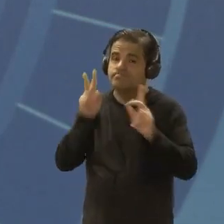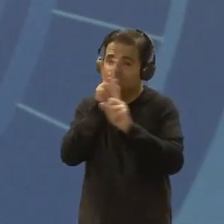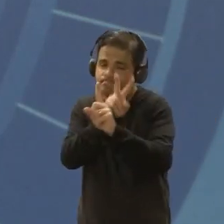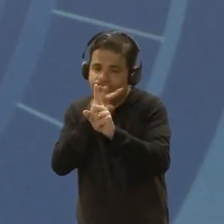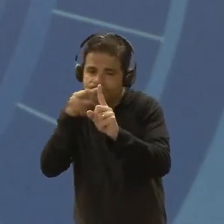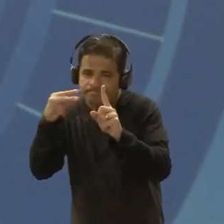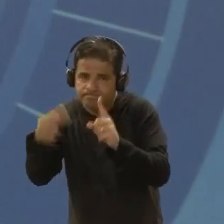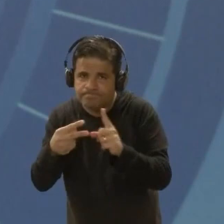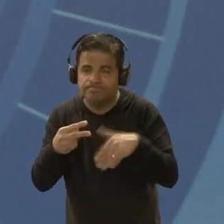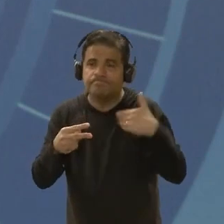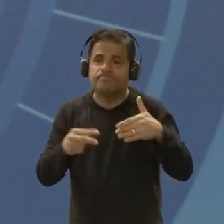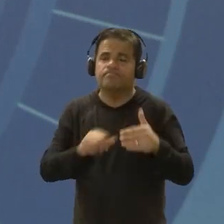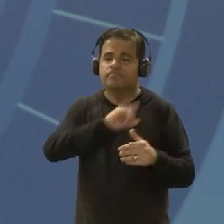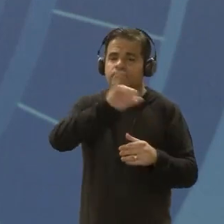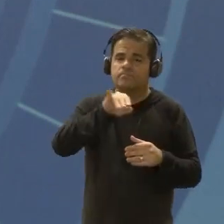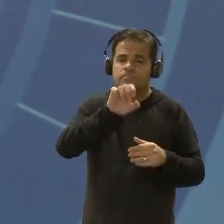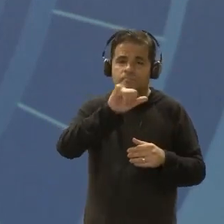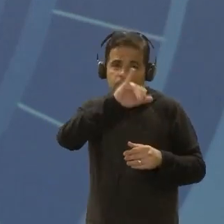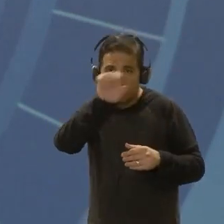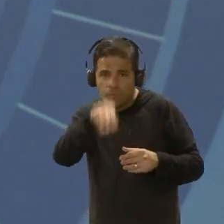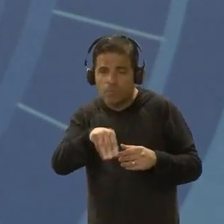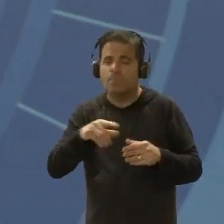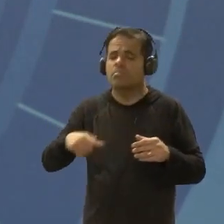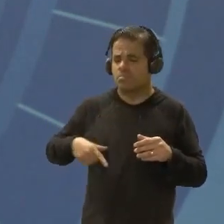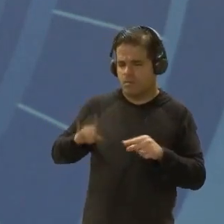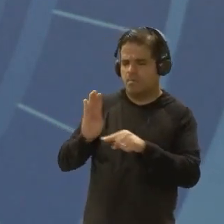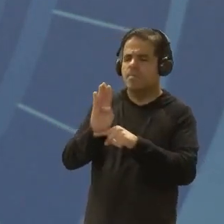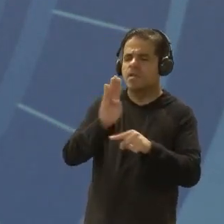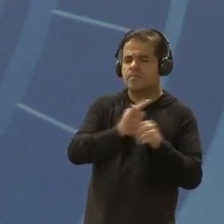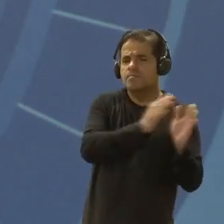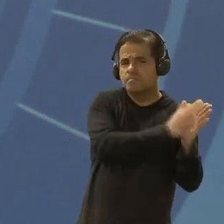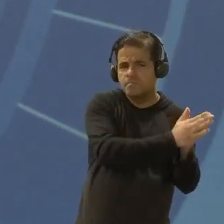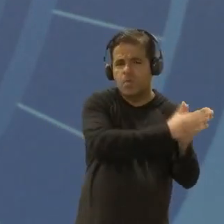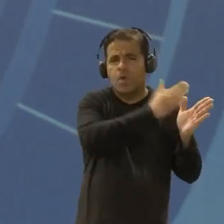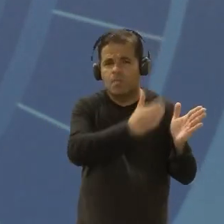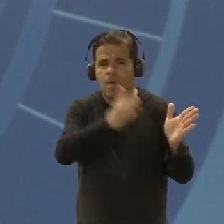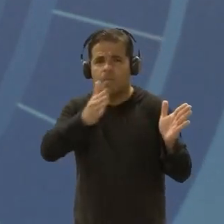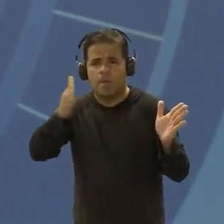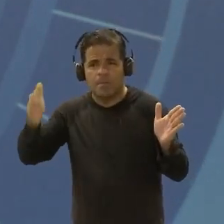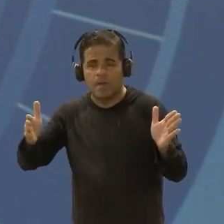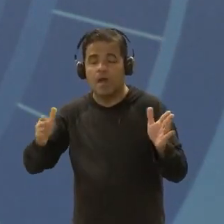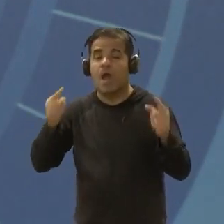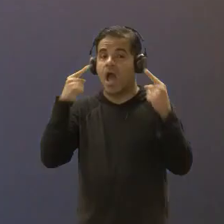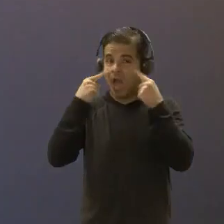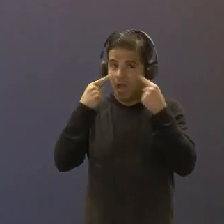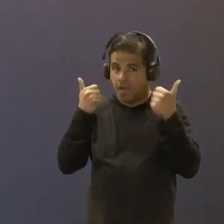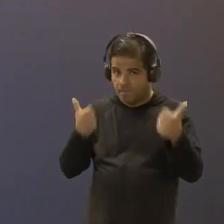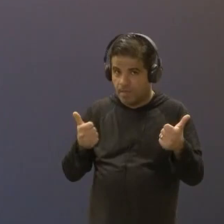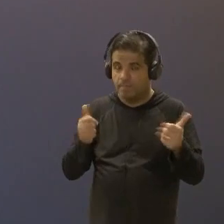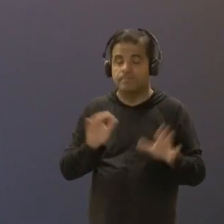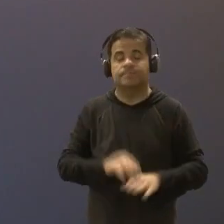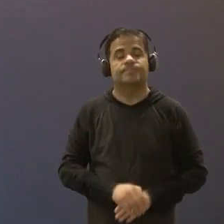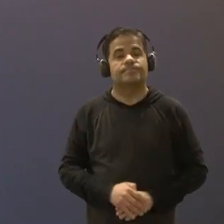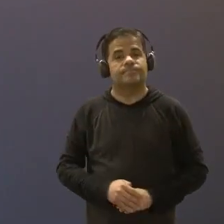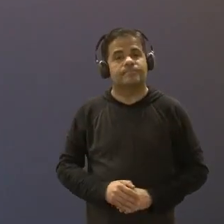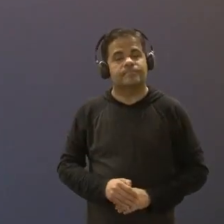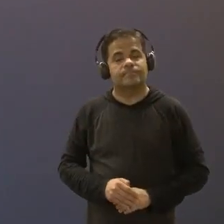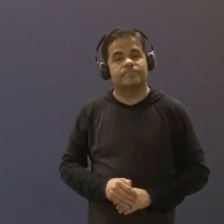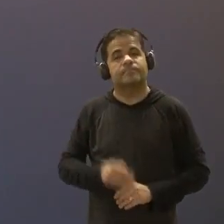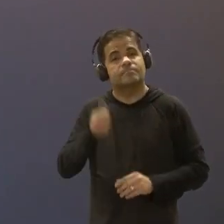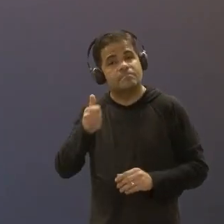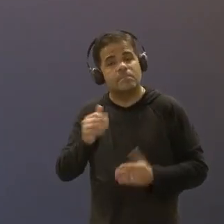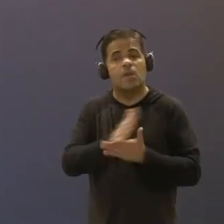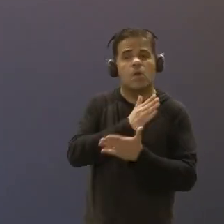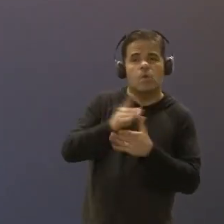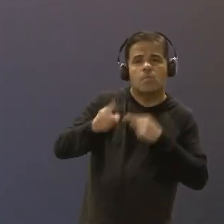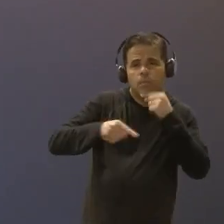da ciência, que o jejum intermitente tem benefícios em médio e longo prazo. A ver. Muito bem.